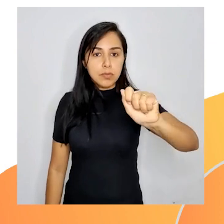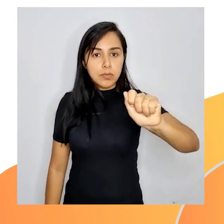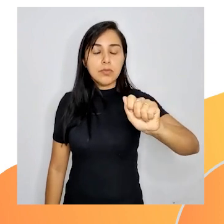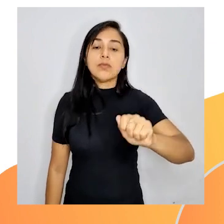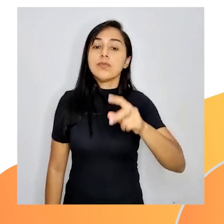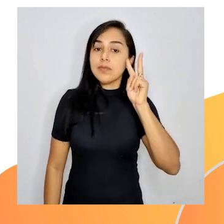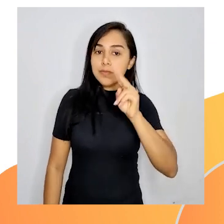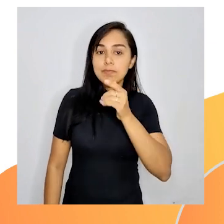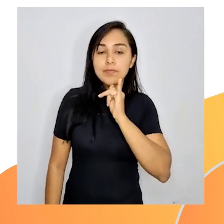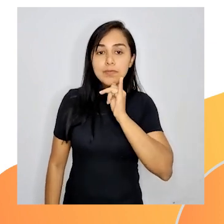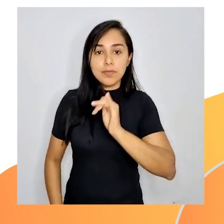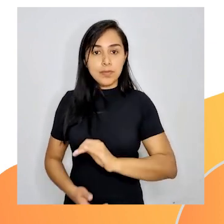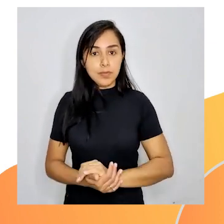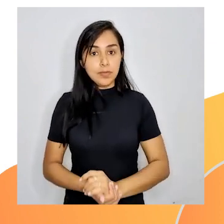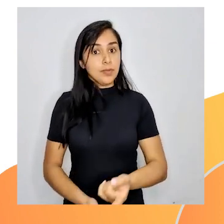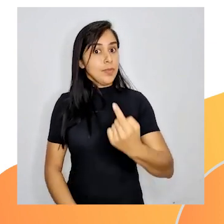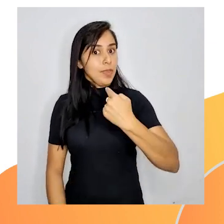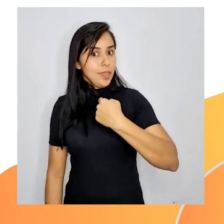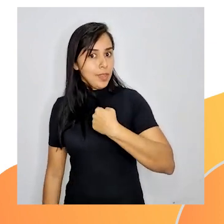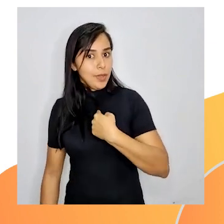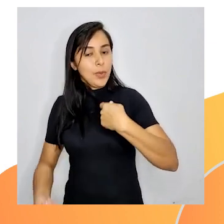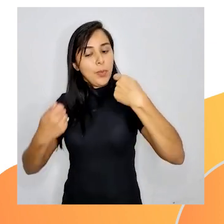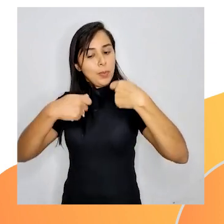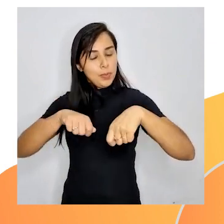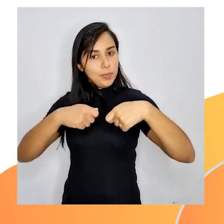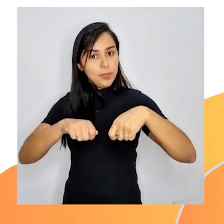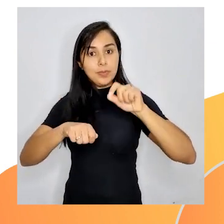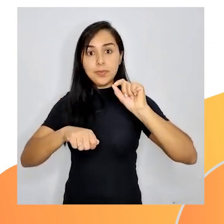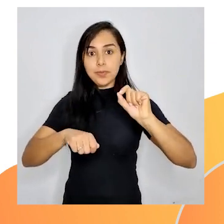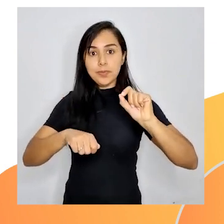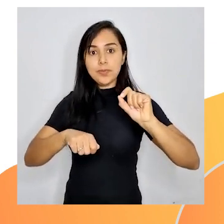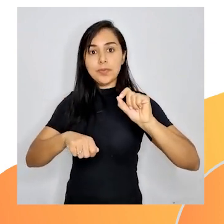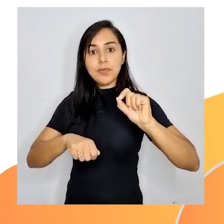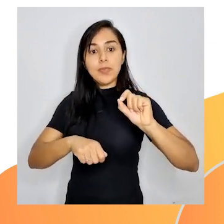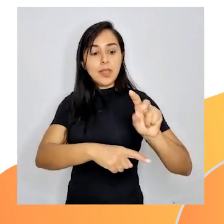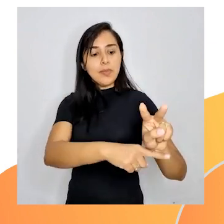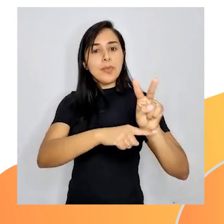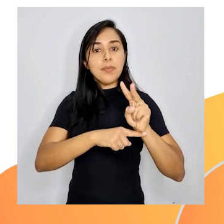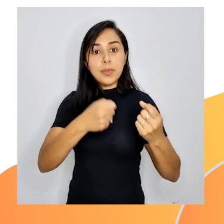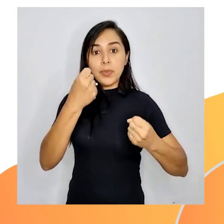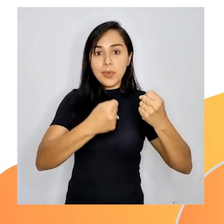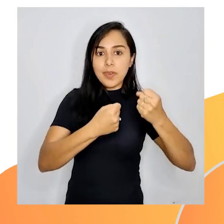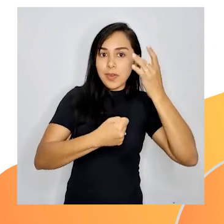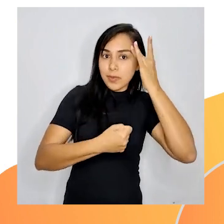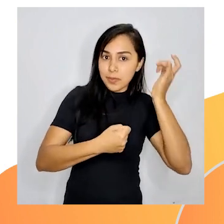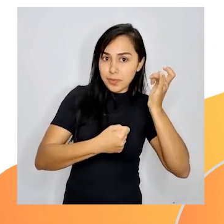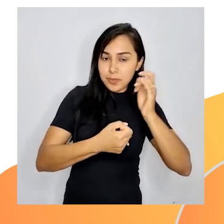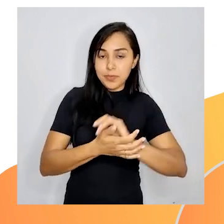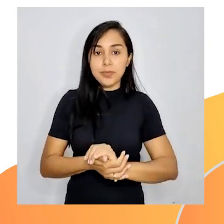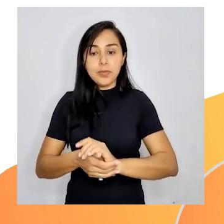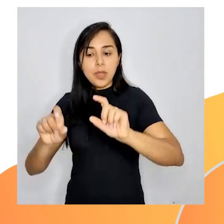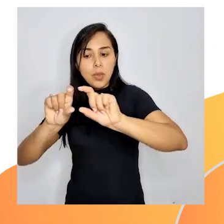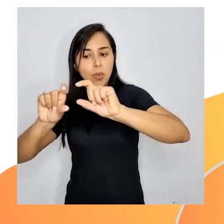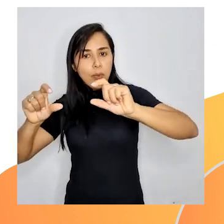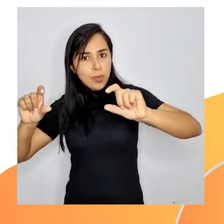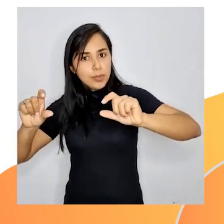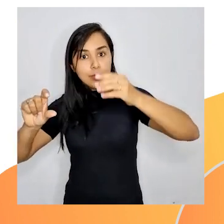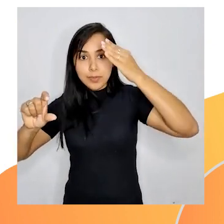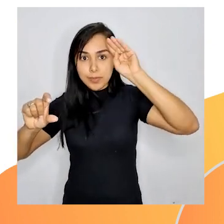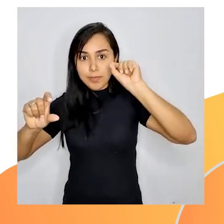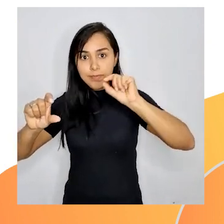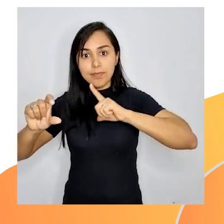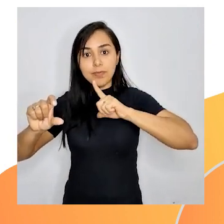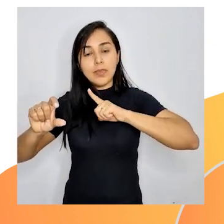oração principal. Vamos ver o exemplo. Eu preciso de que me empreste o carro amanhã. Na